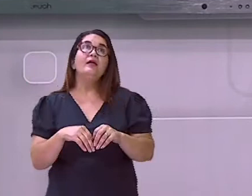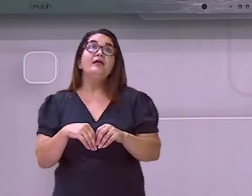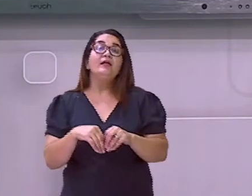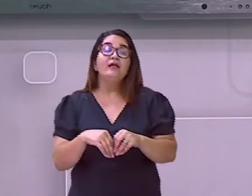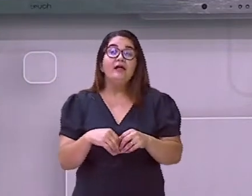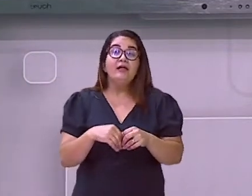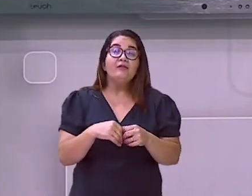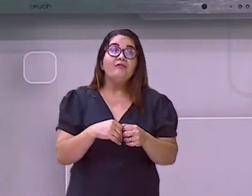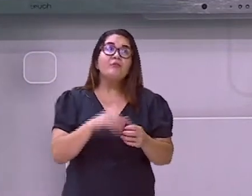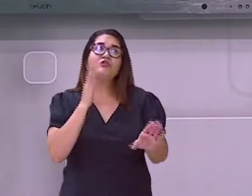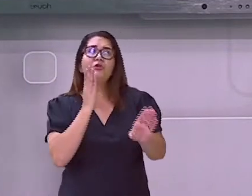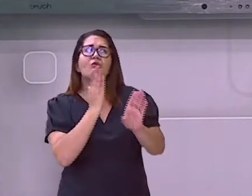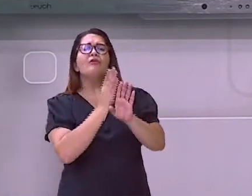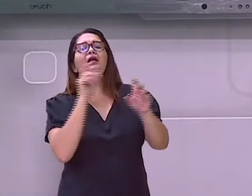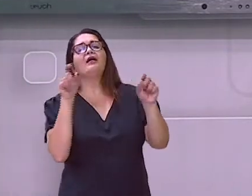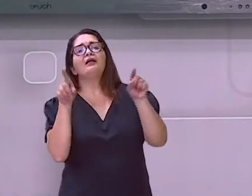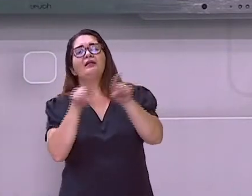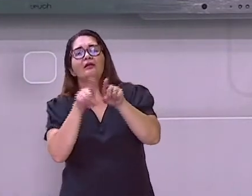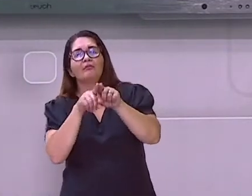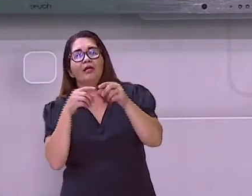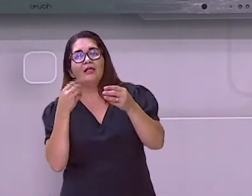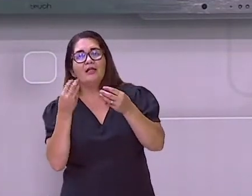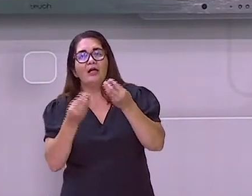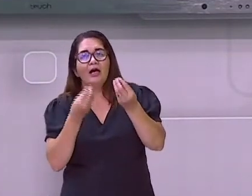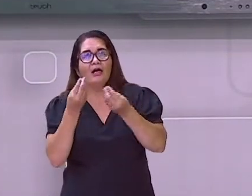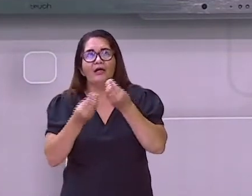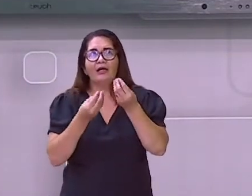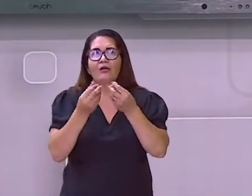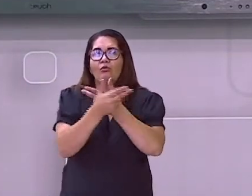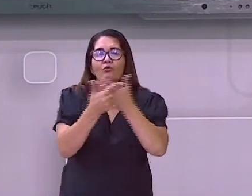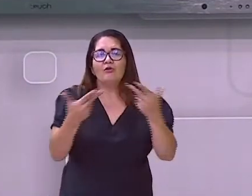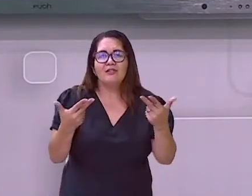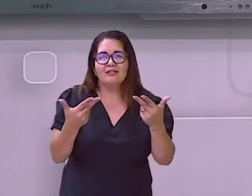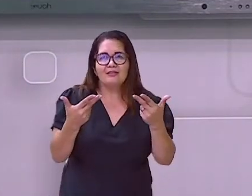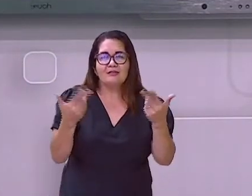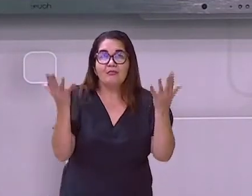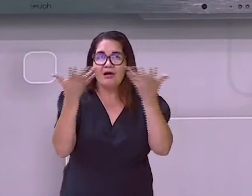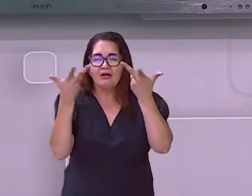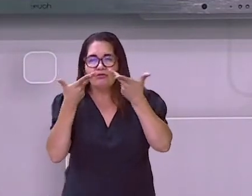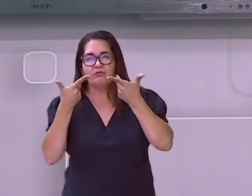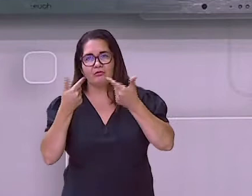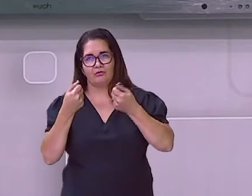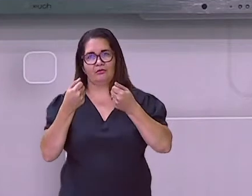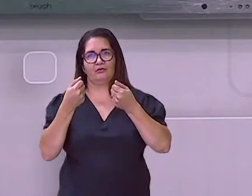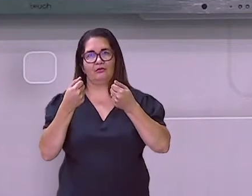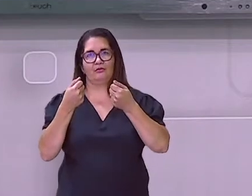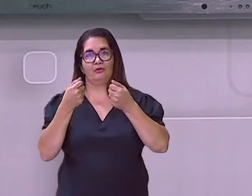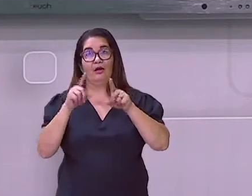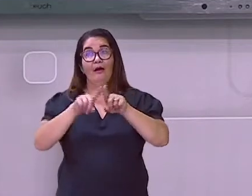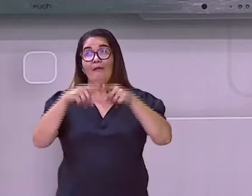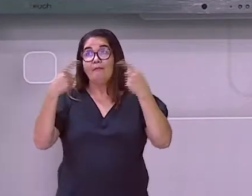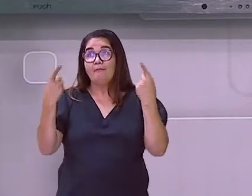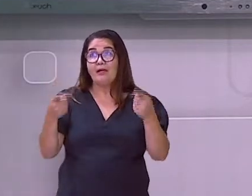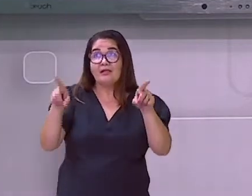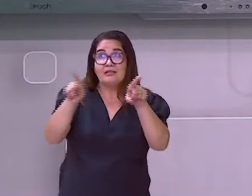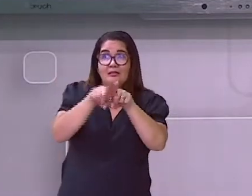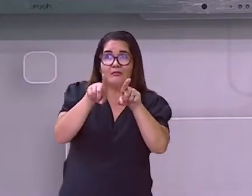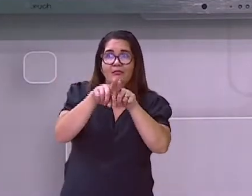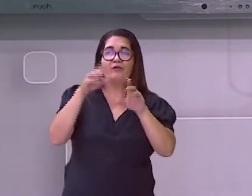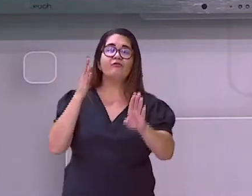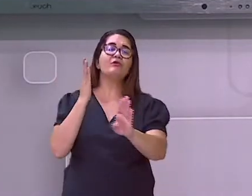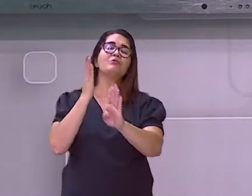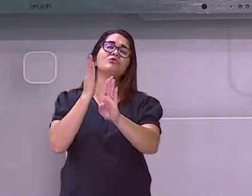incríveis. Mas você vai perceber que a economia desses países é bem